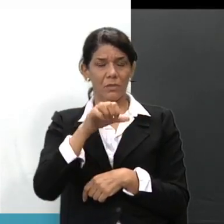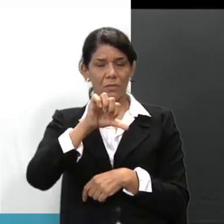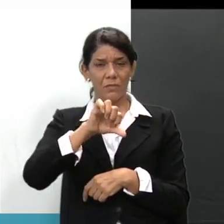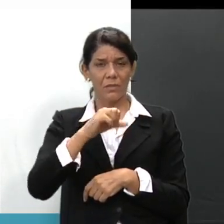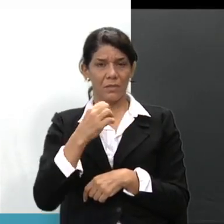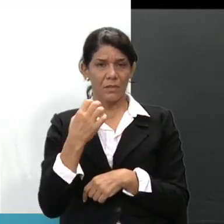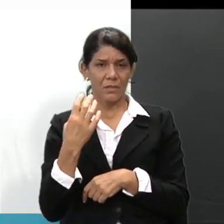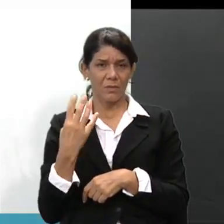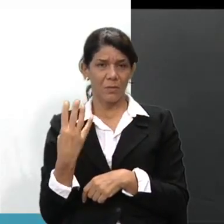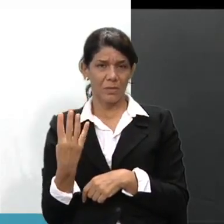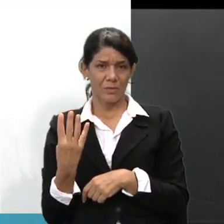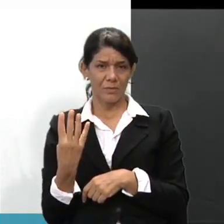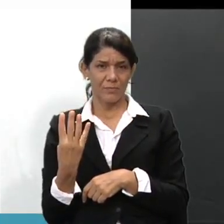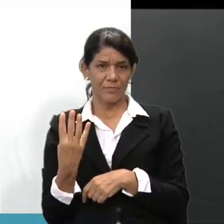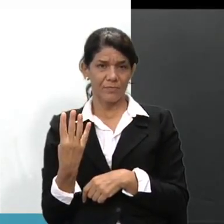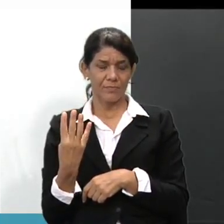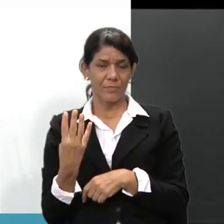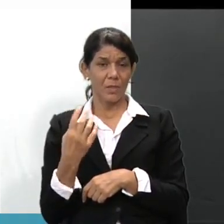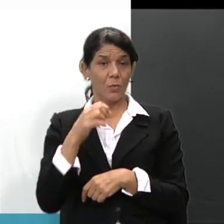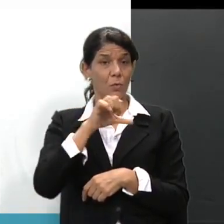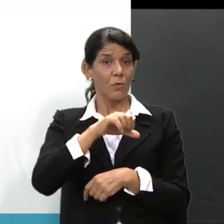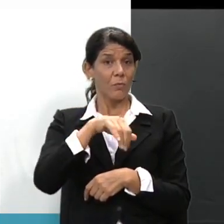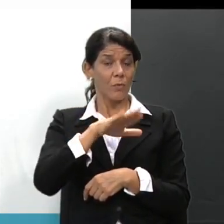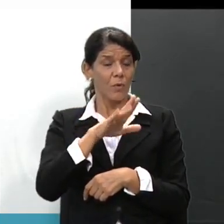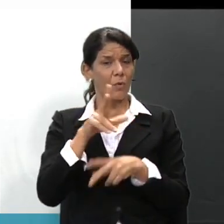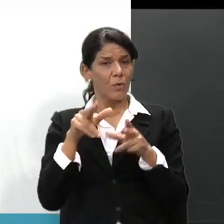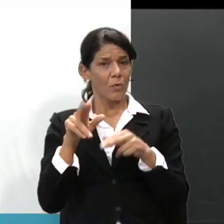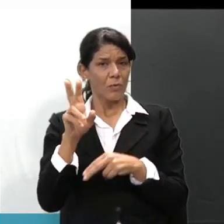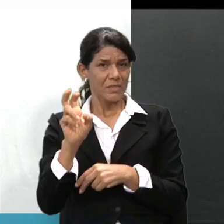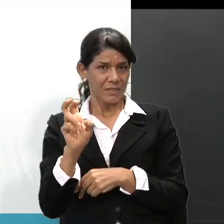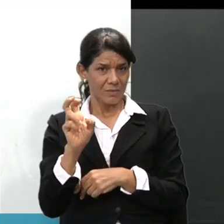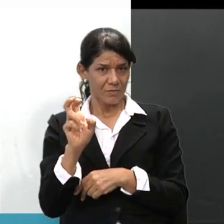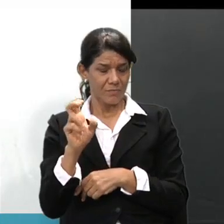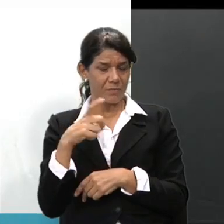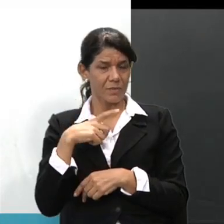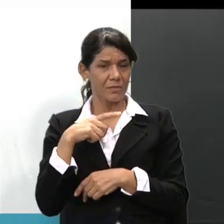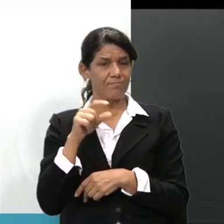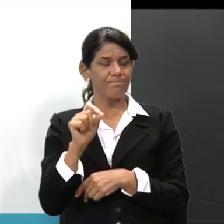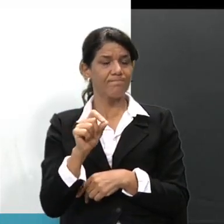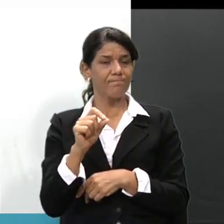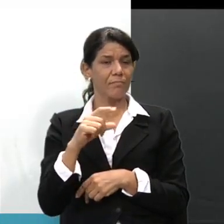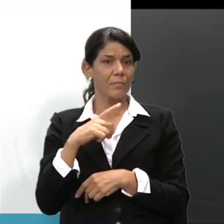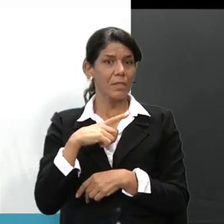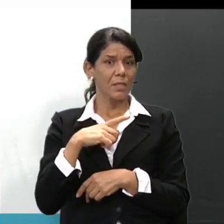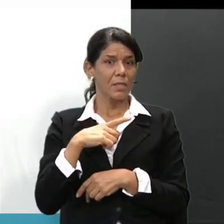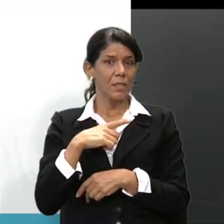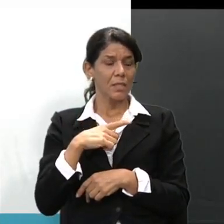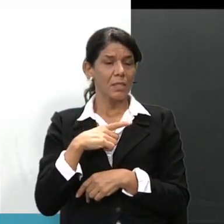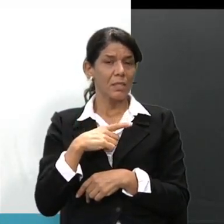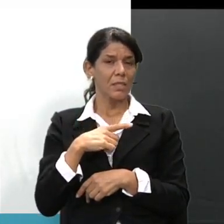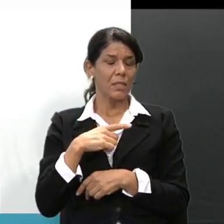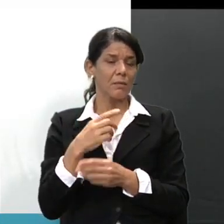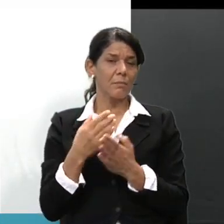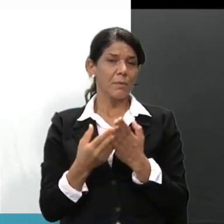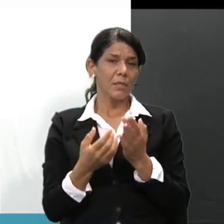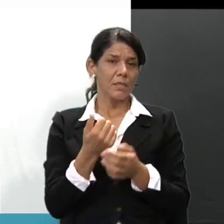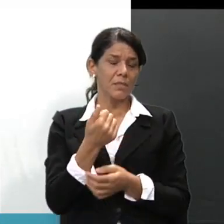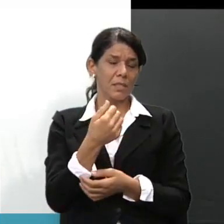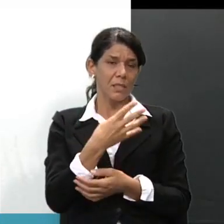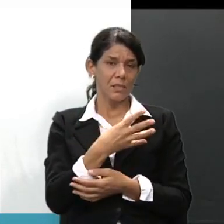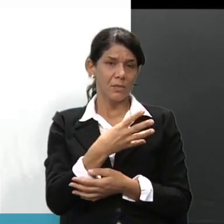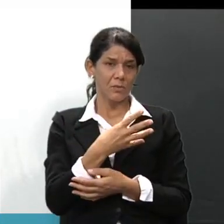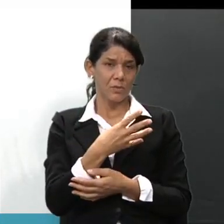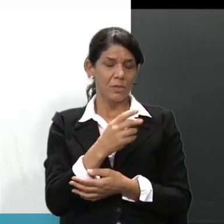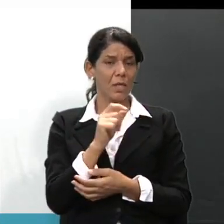13,94. O 9 é maior ou igual a 5, não é? Então, nós vamos ter que a vazão é de